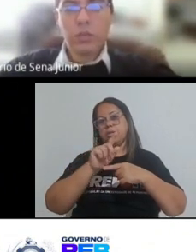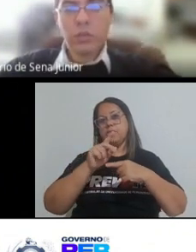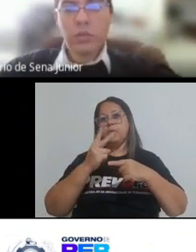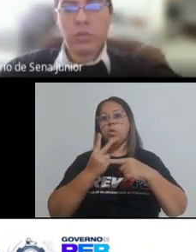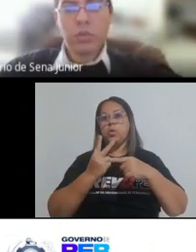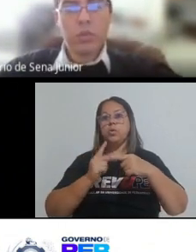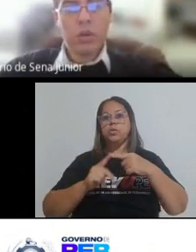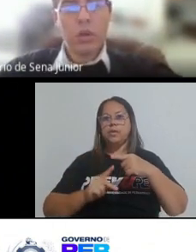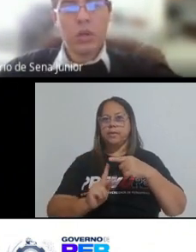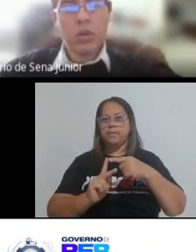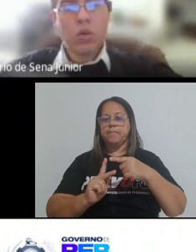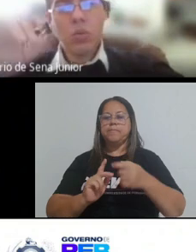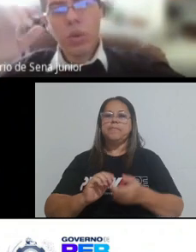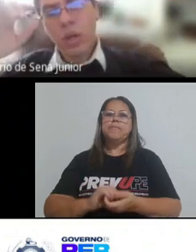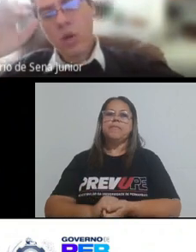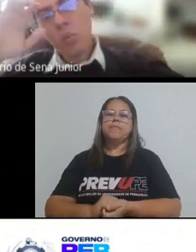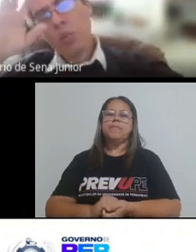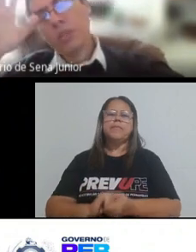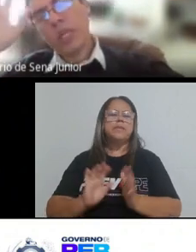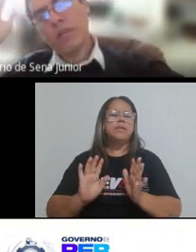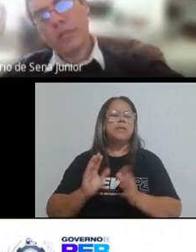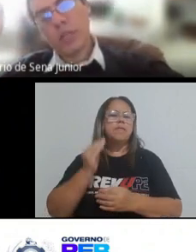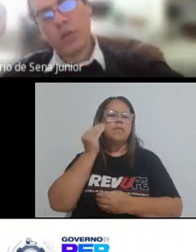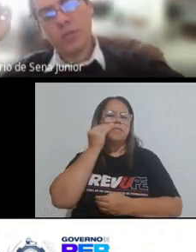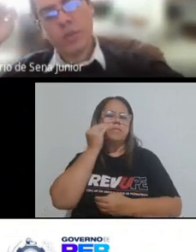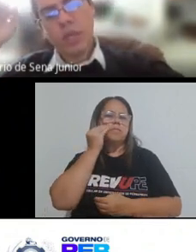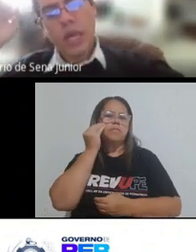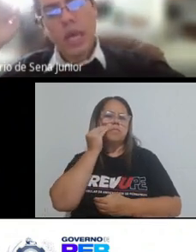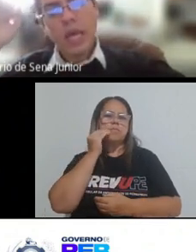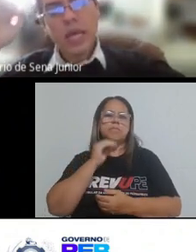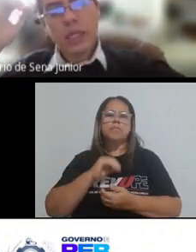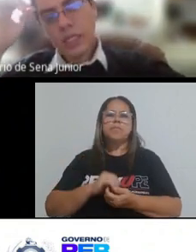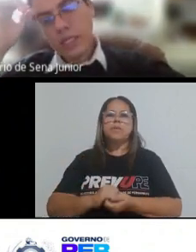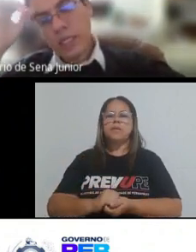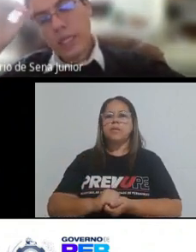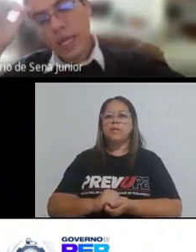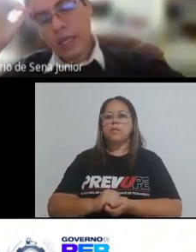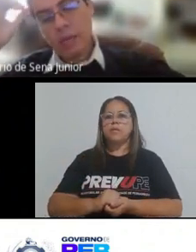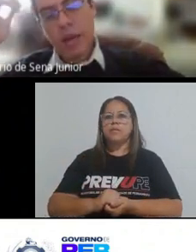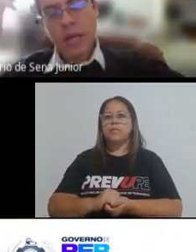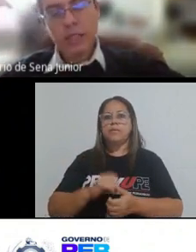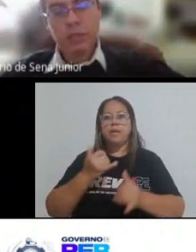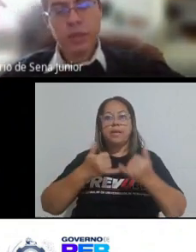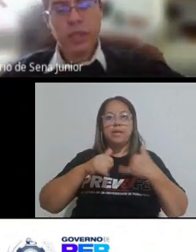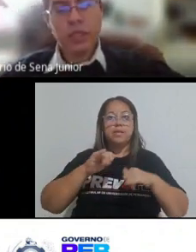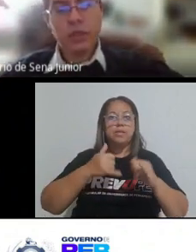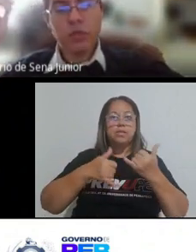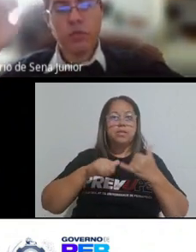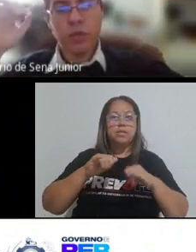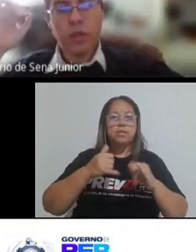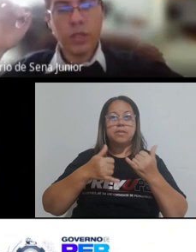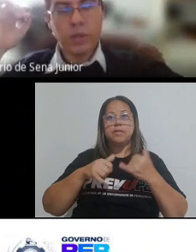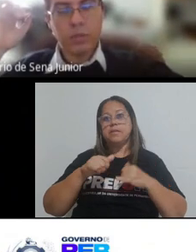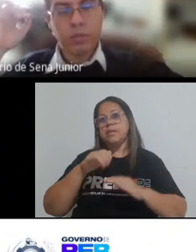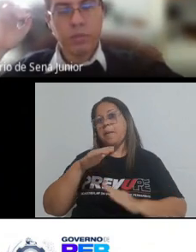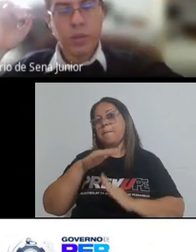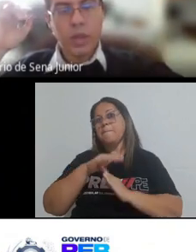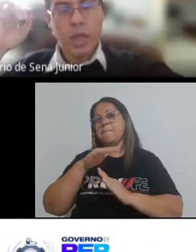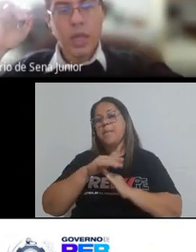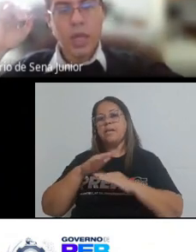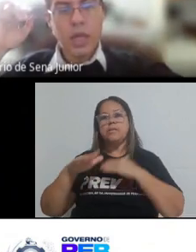Vejamos, uma observação, é que a energia cinética máxima desenvolvida